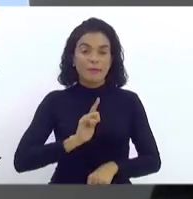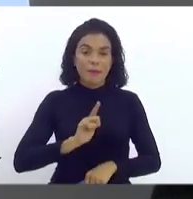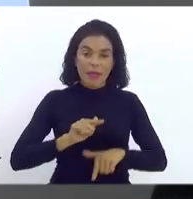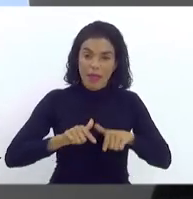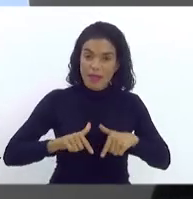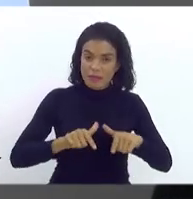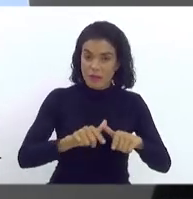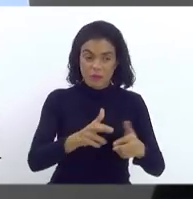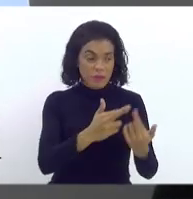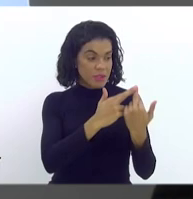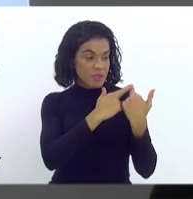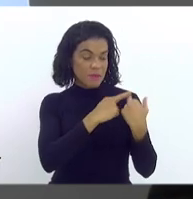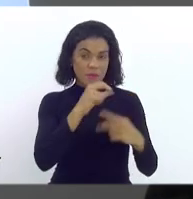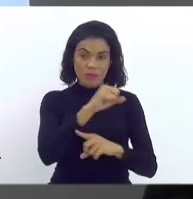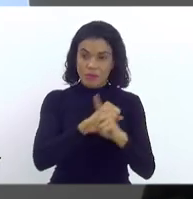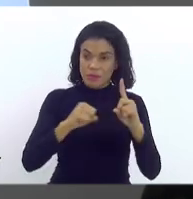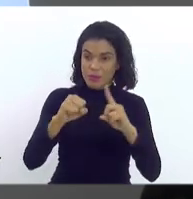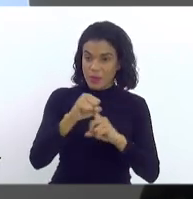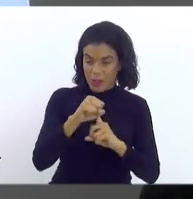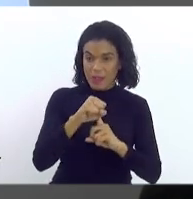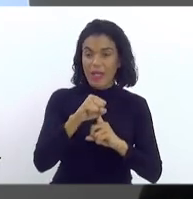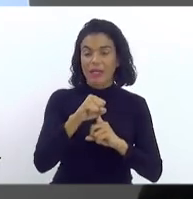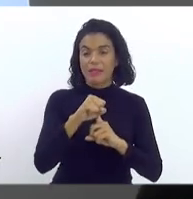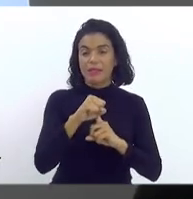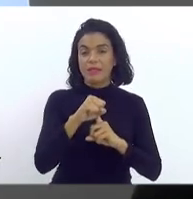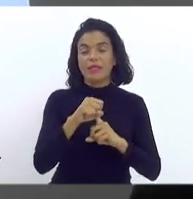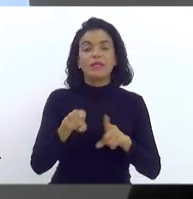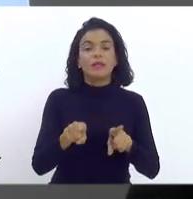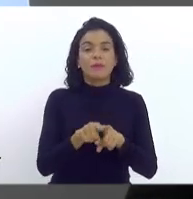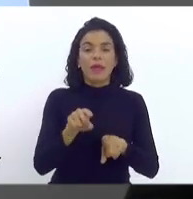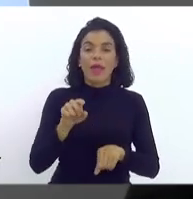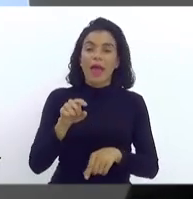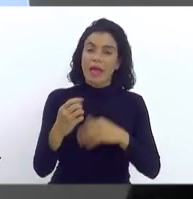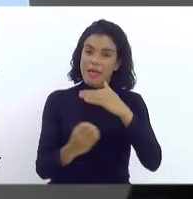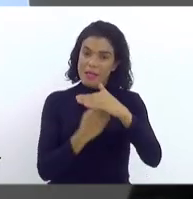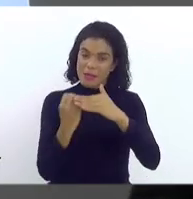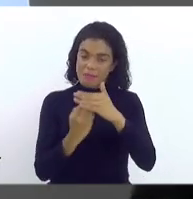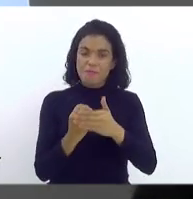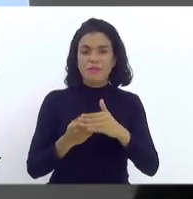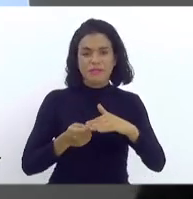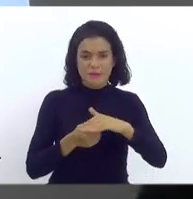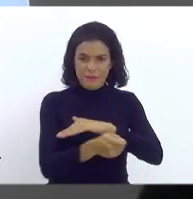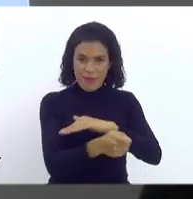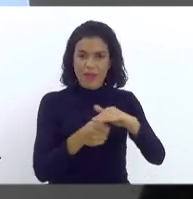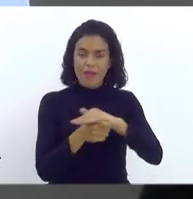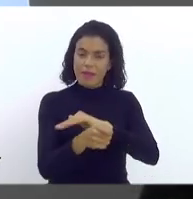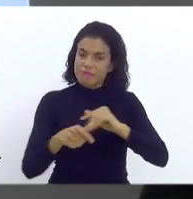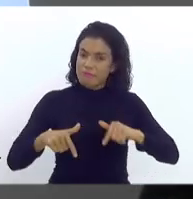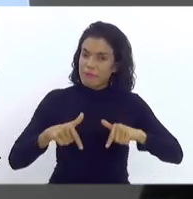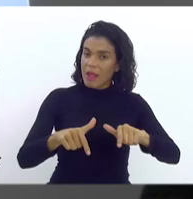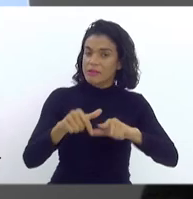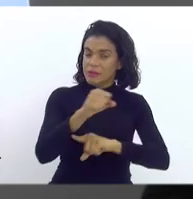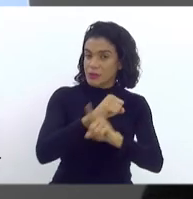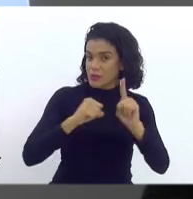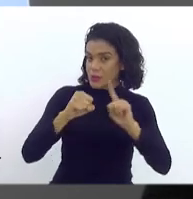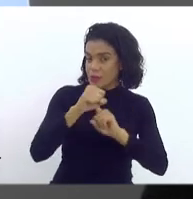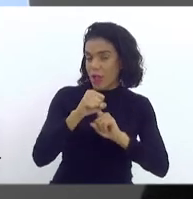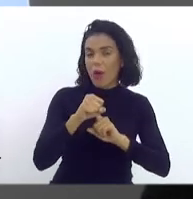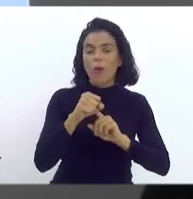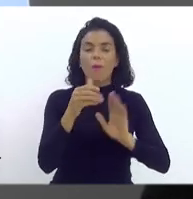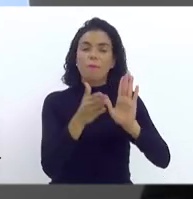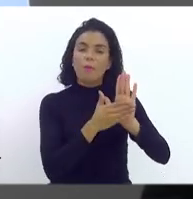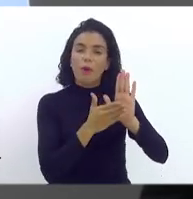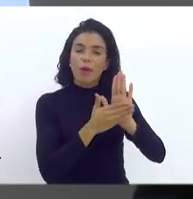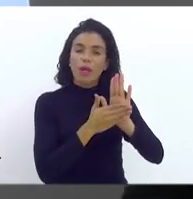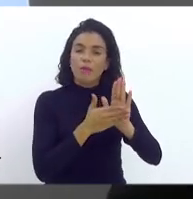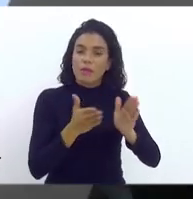de responsabilidade social corporativa, né? A Natos investe em ações sociais, em programas de